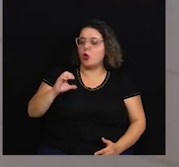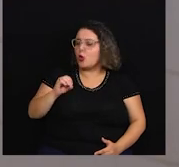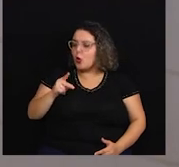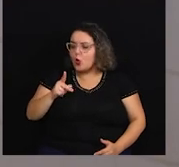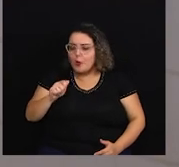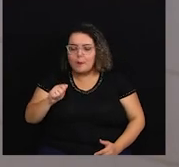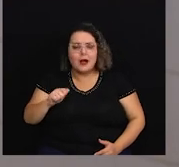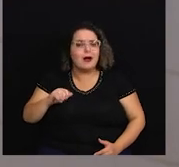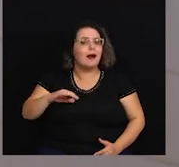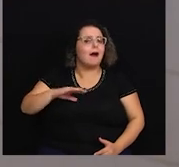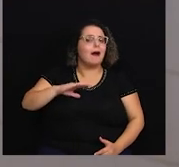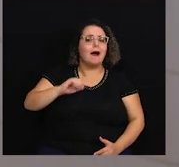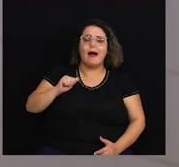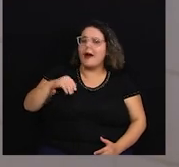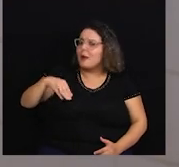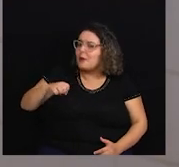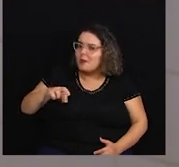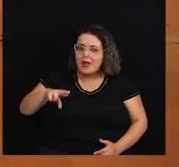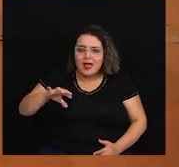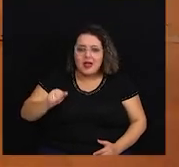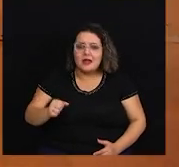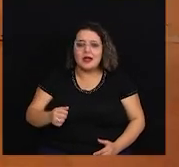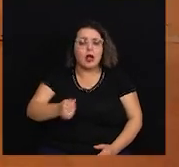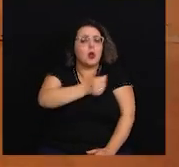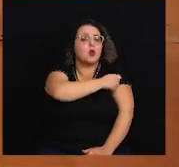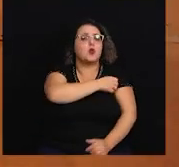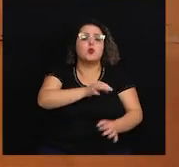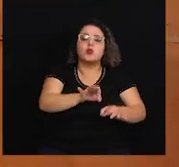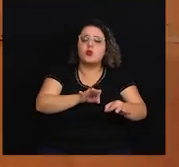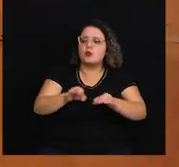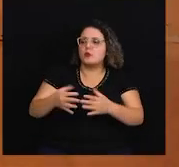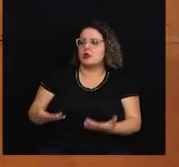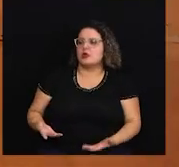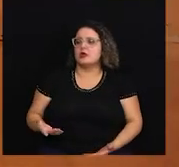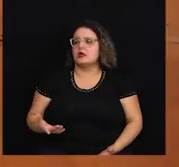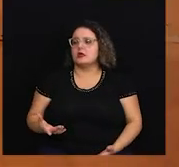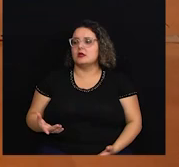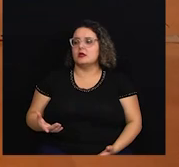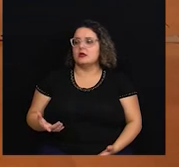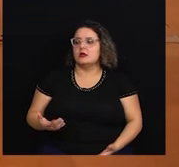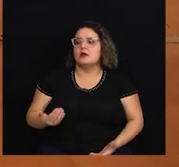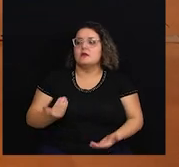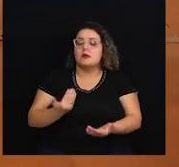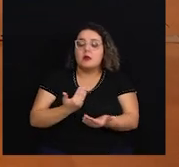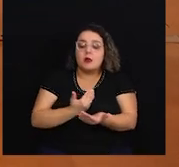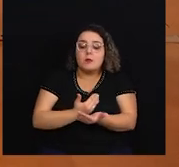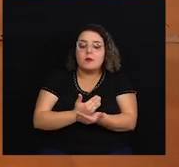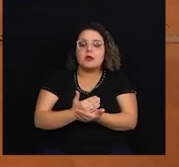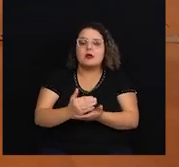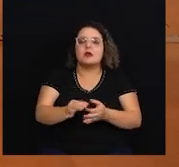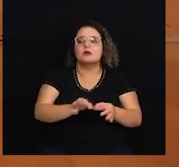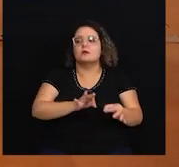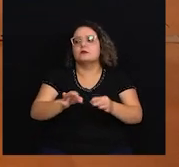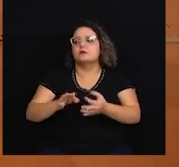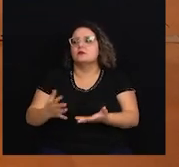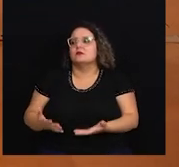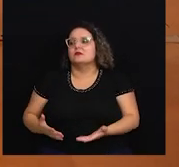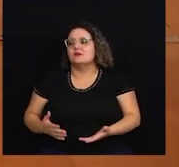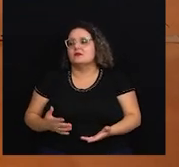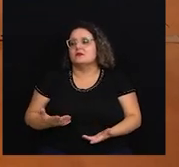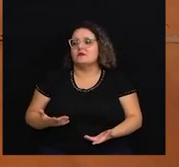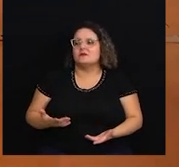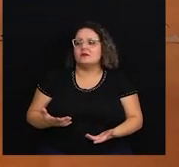tudo alunos saiu do projeto mas nós temos que nasceram no projeto apanharam